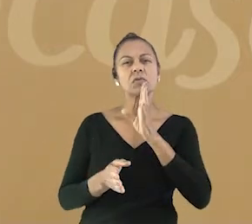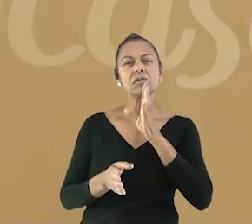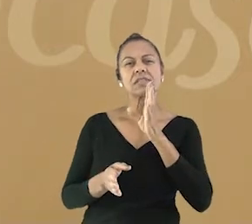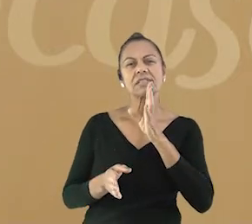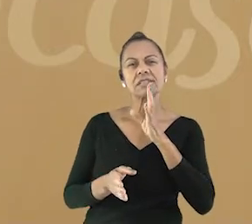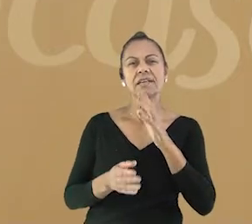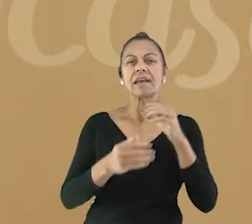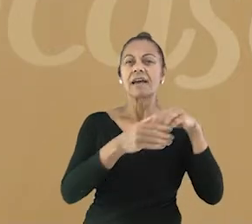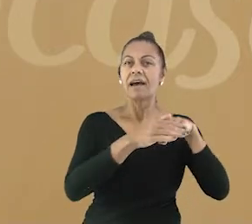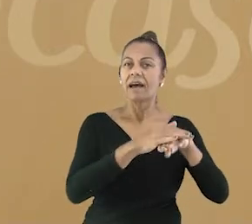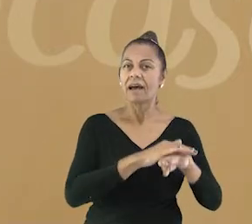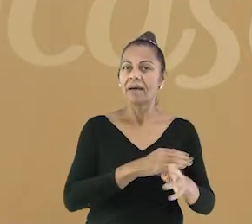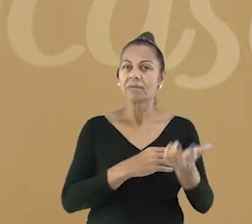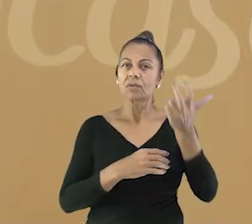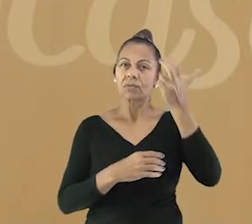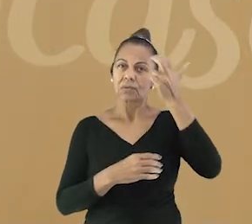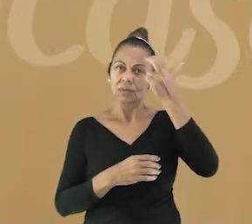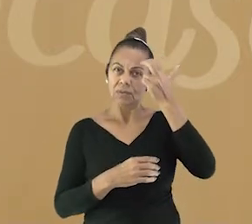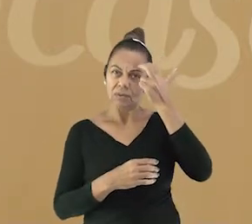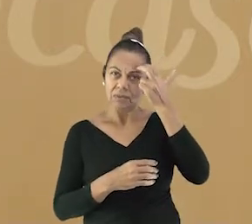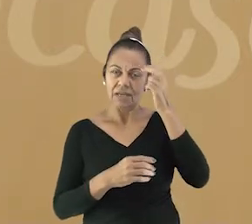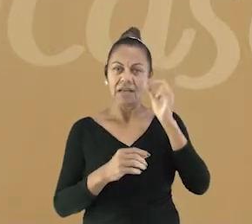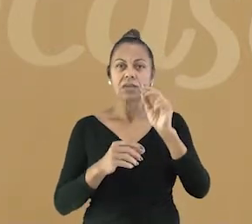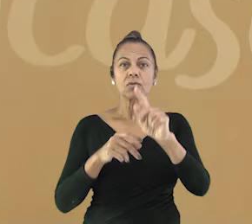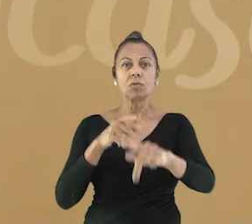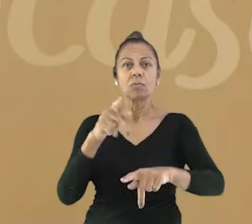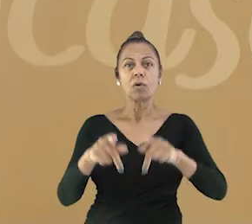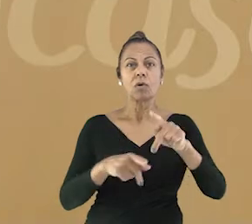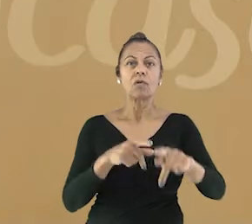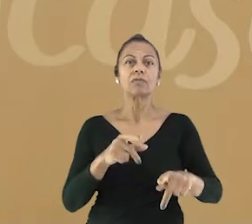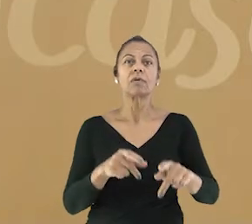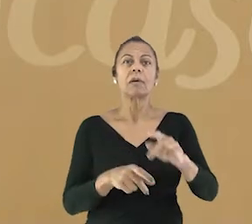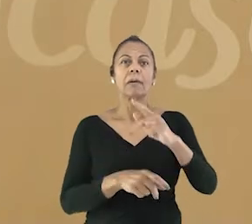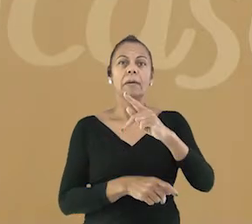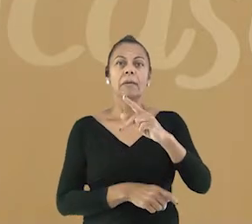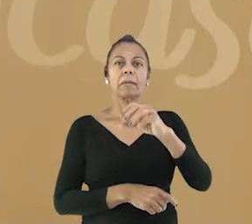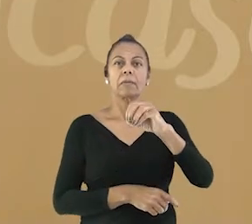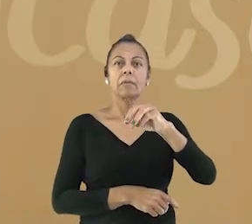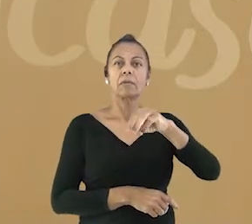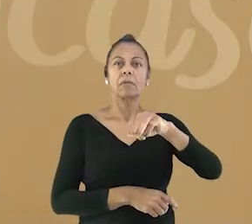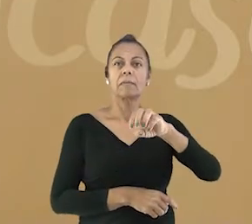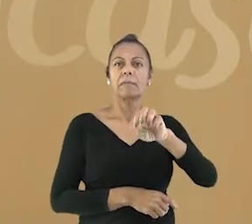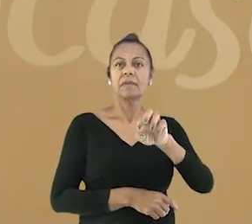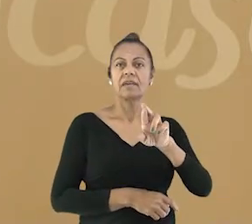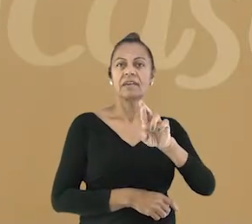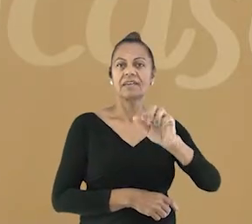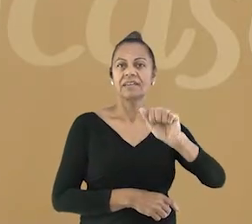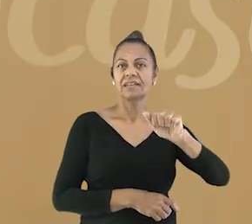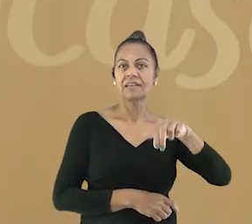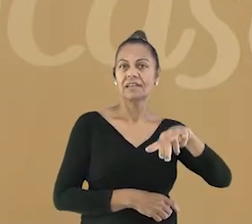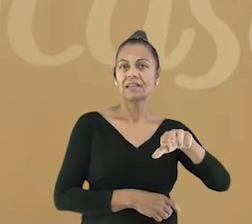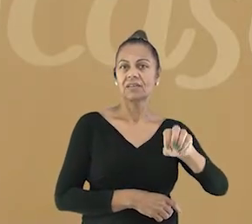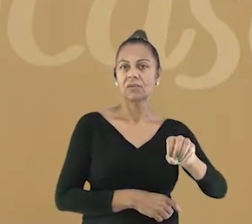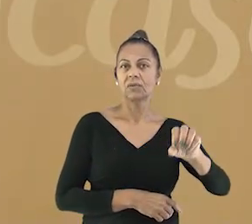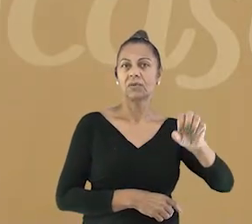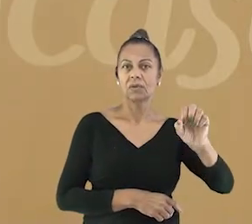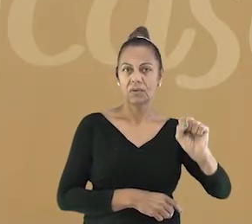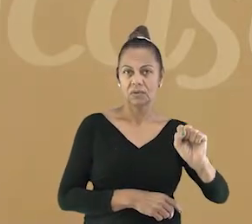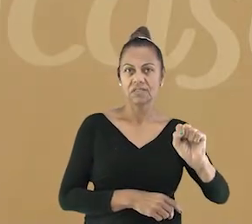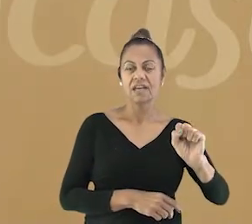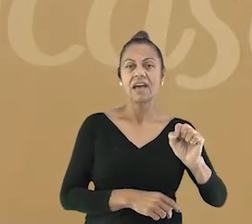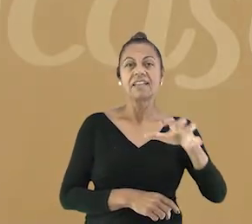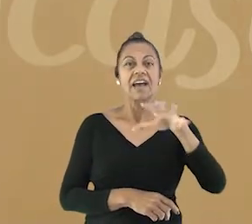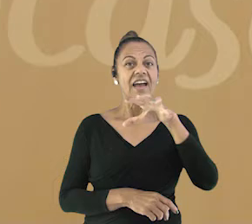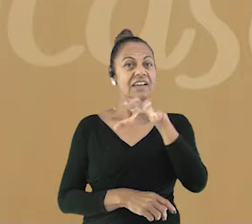povos, que vieram habitar as nossas terras, como eu já disse também no início da aula. Vamos conhecer um